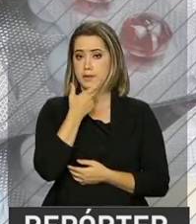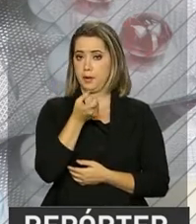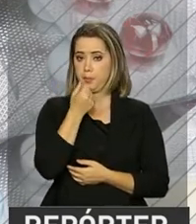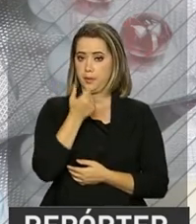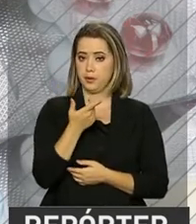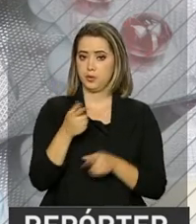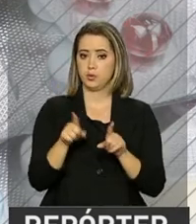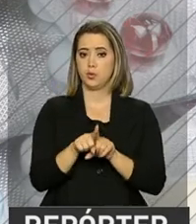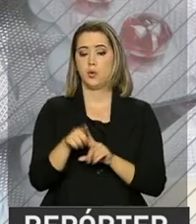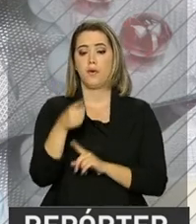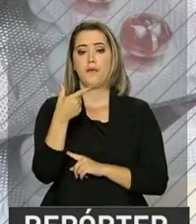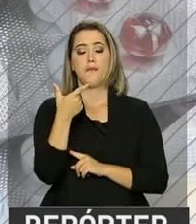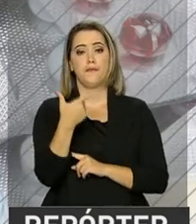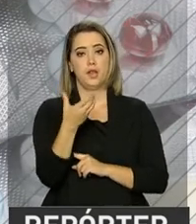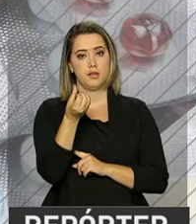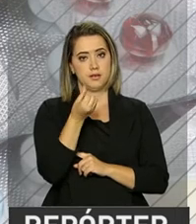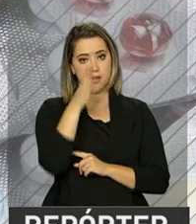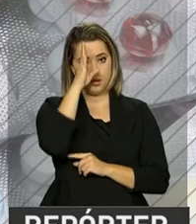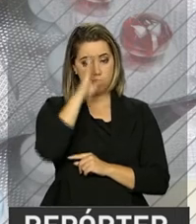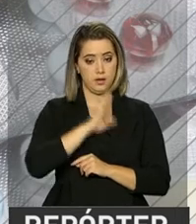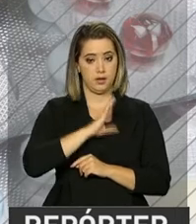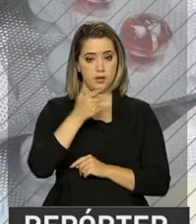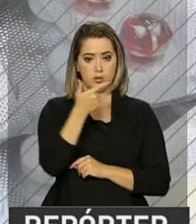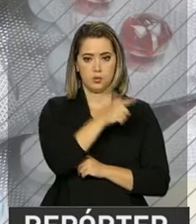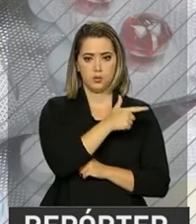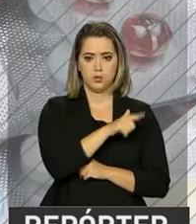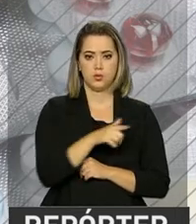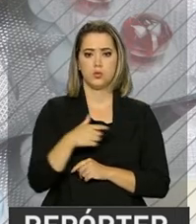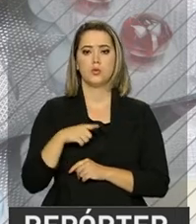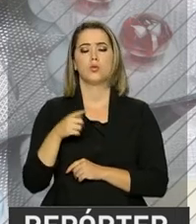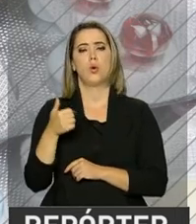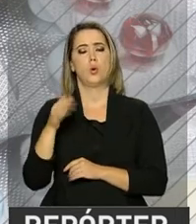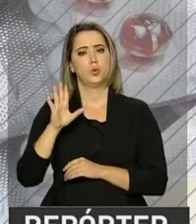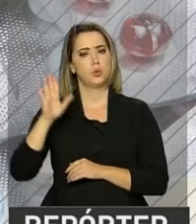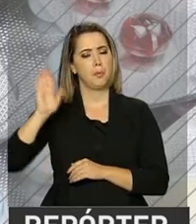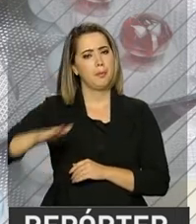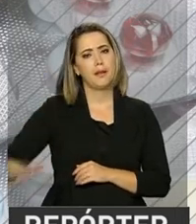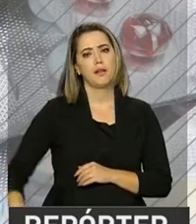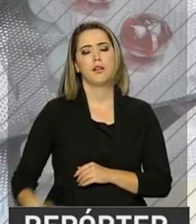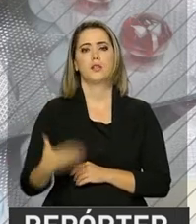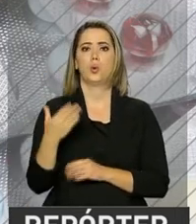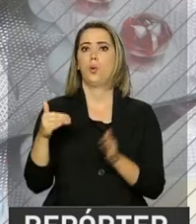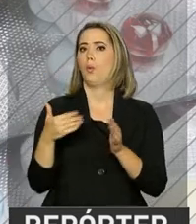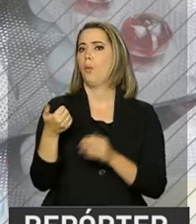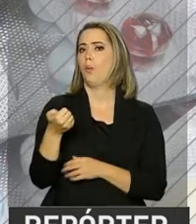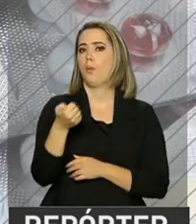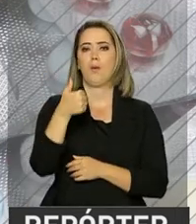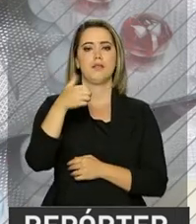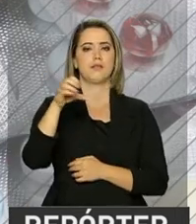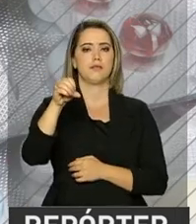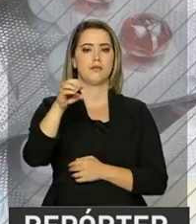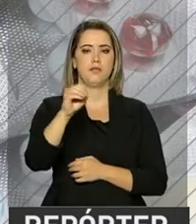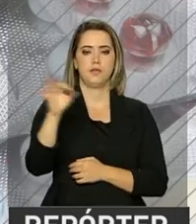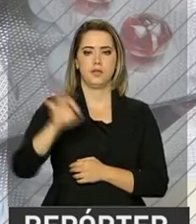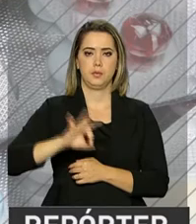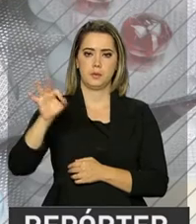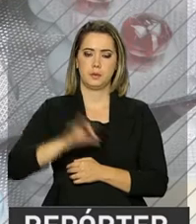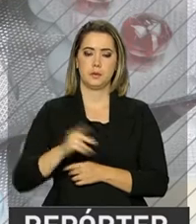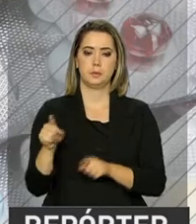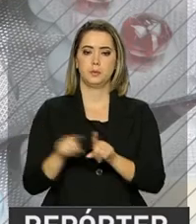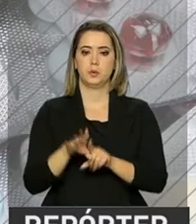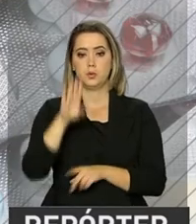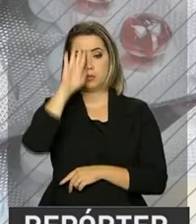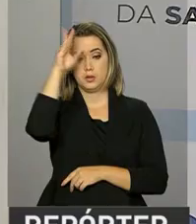26 deles de graça eo restante com descontos que chegam a 90 por cento o programa beneficia principalmente